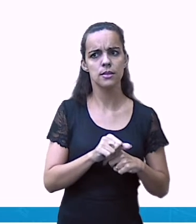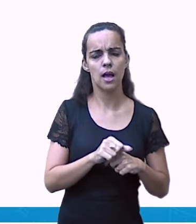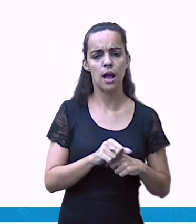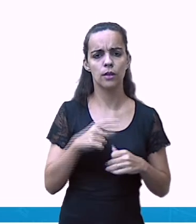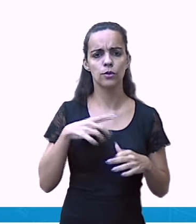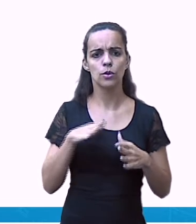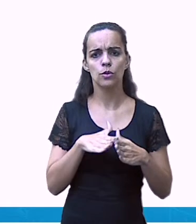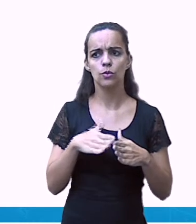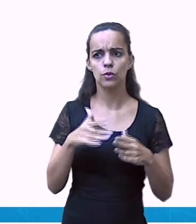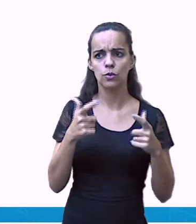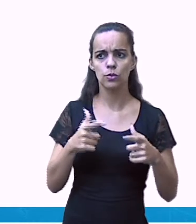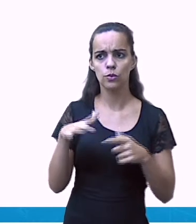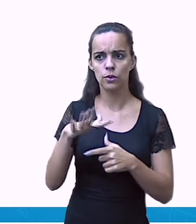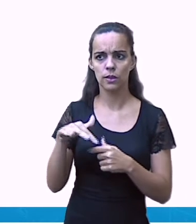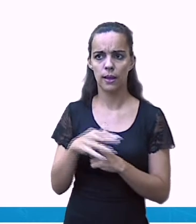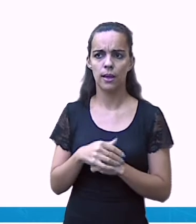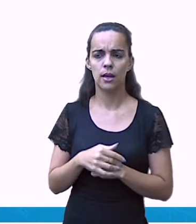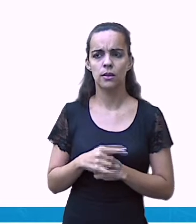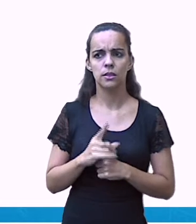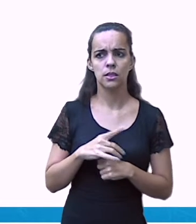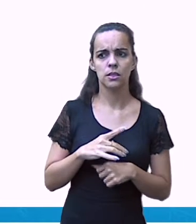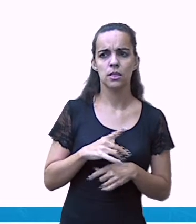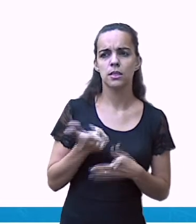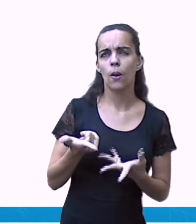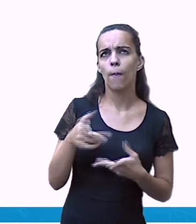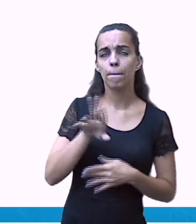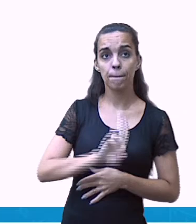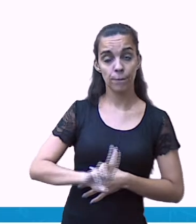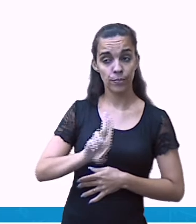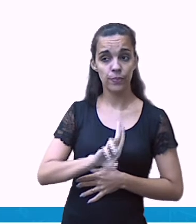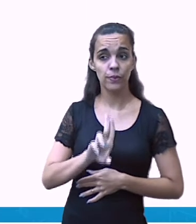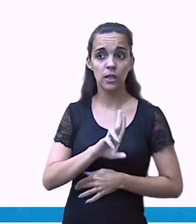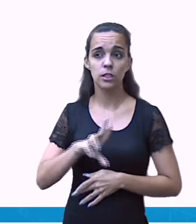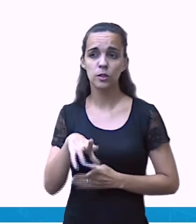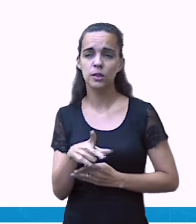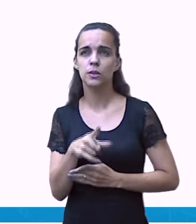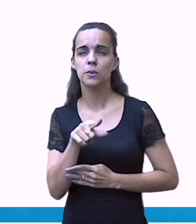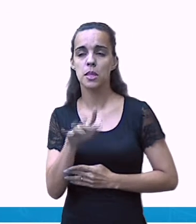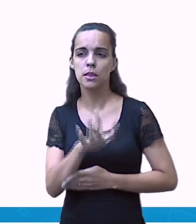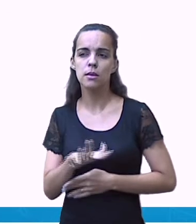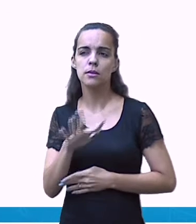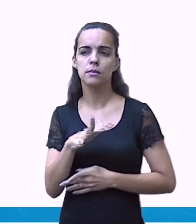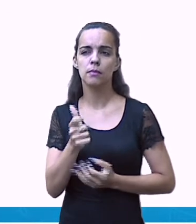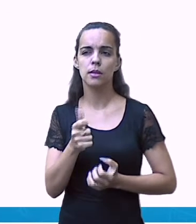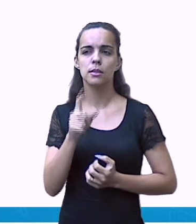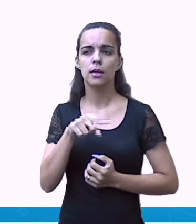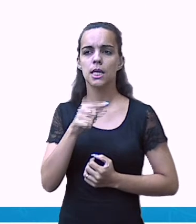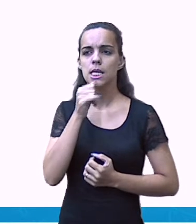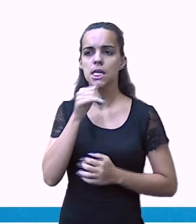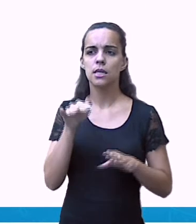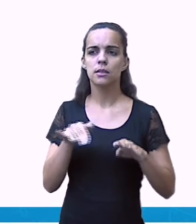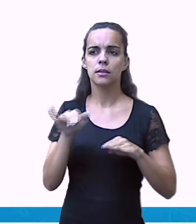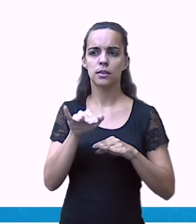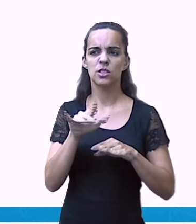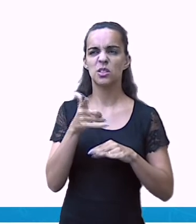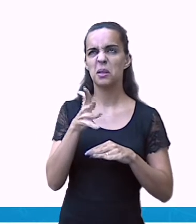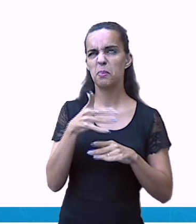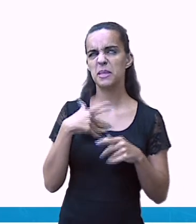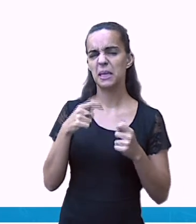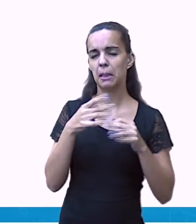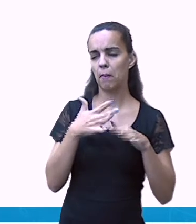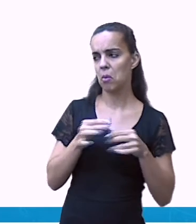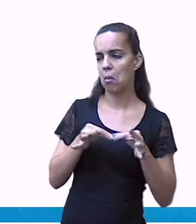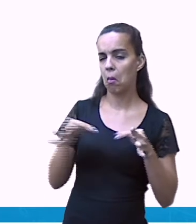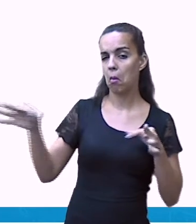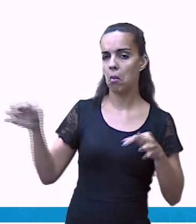lados. Recomenda-se a utilização em grandes espaços superiores a 50 metros